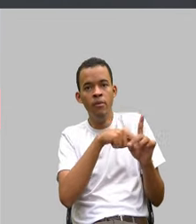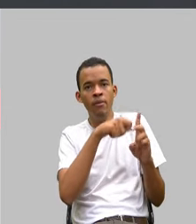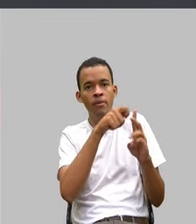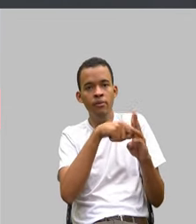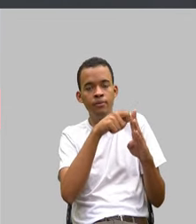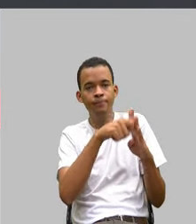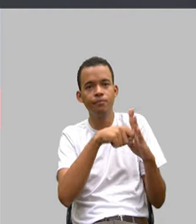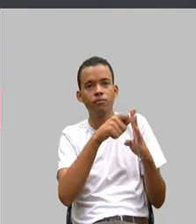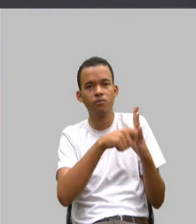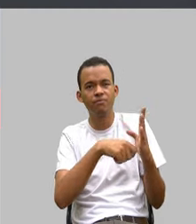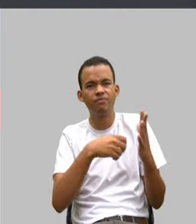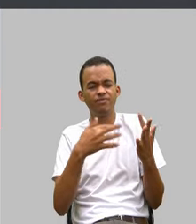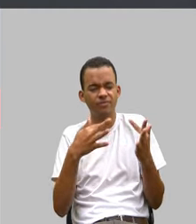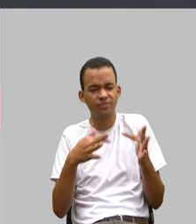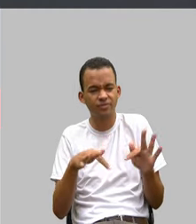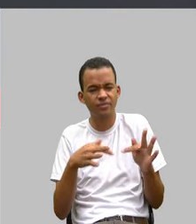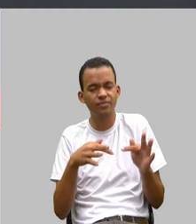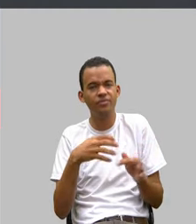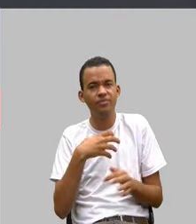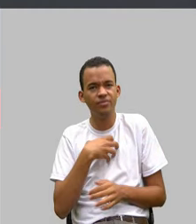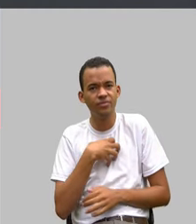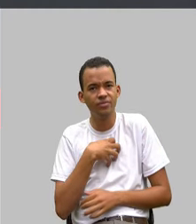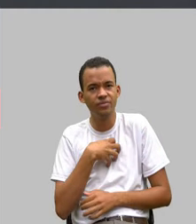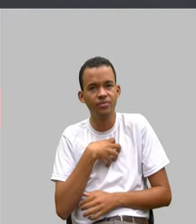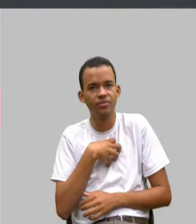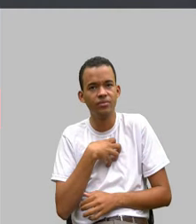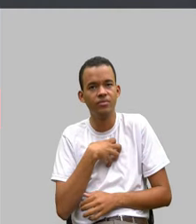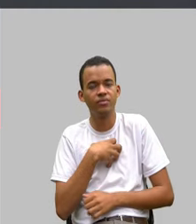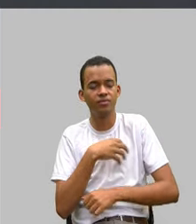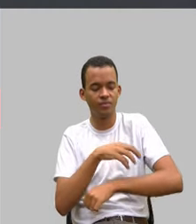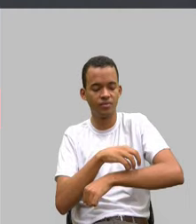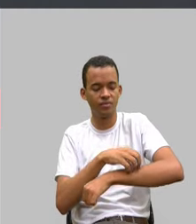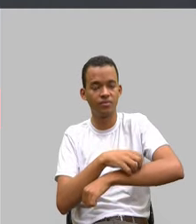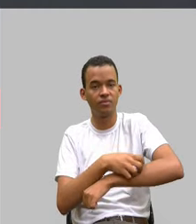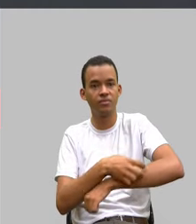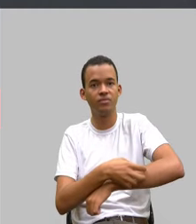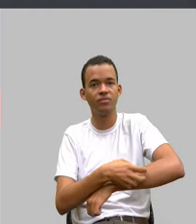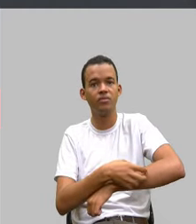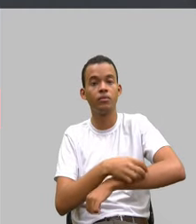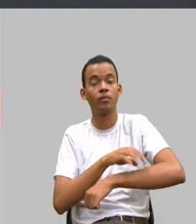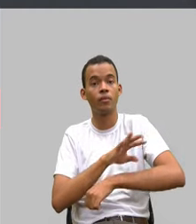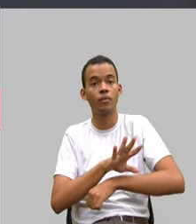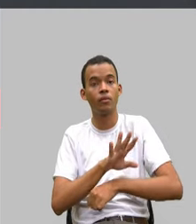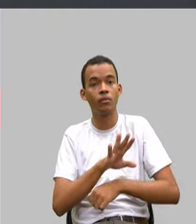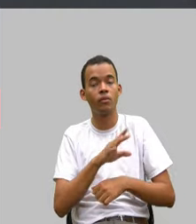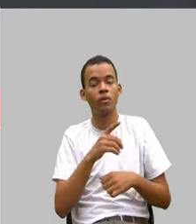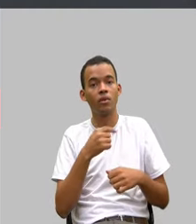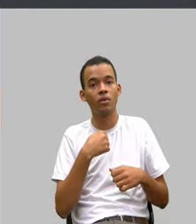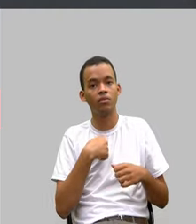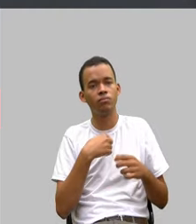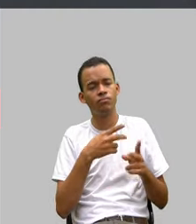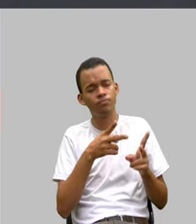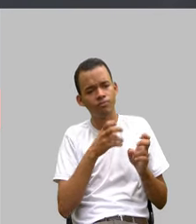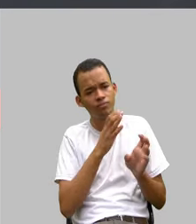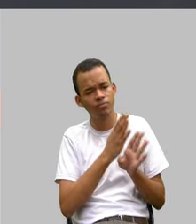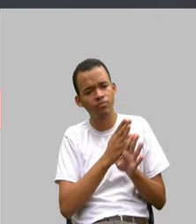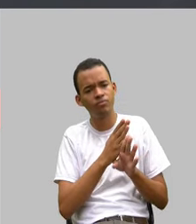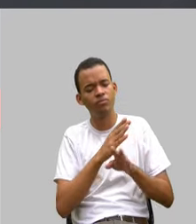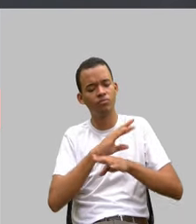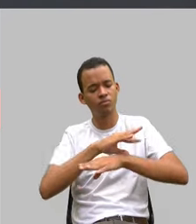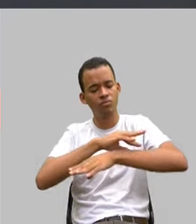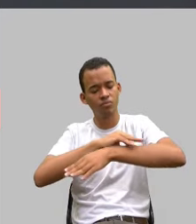dor naquele naquele queimado só que uma eu uma coisa me chamou atenção que quando eu ia trocar o